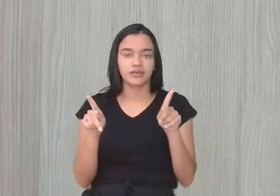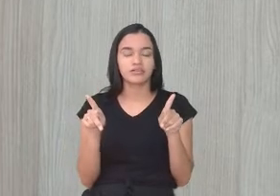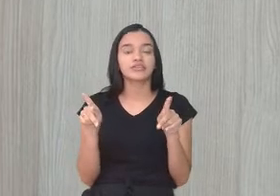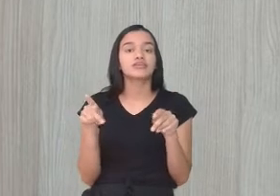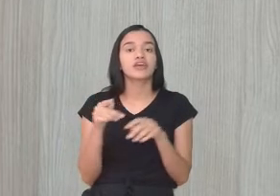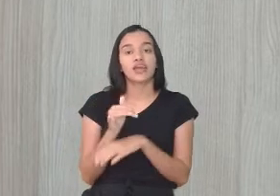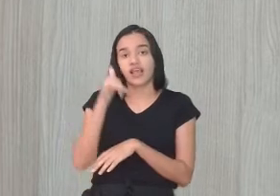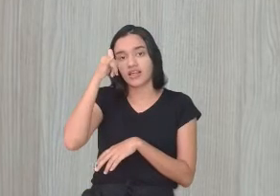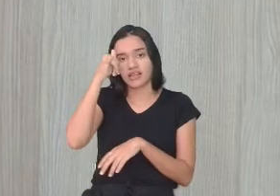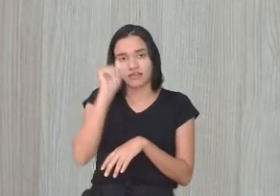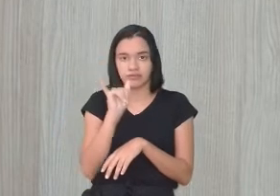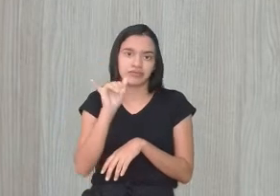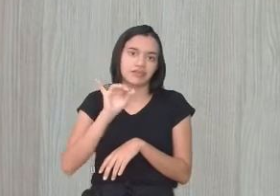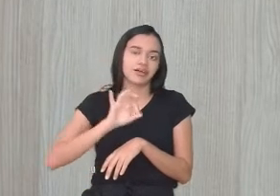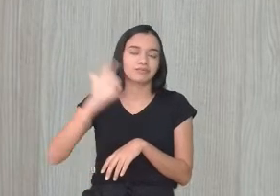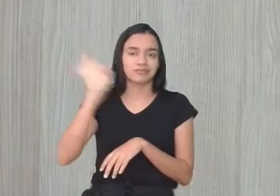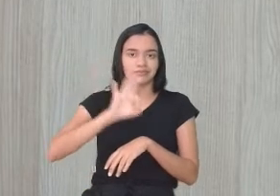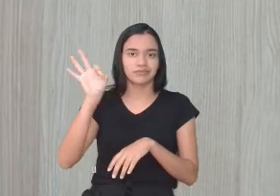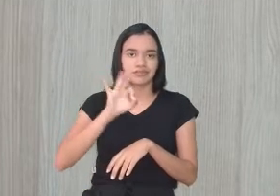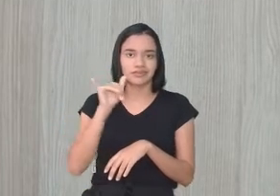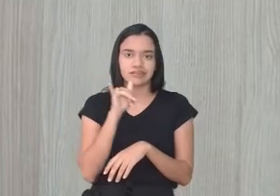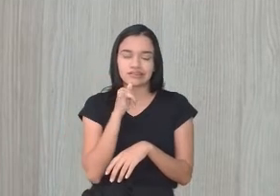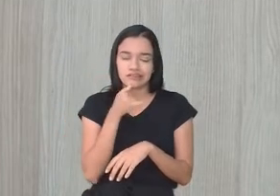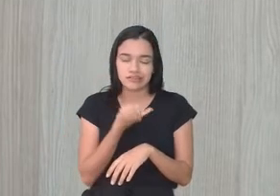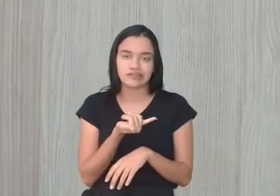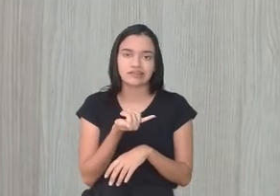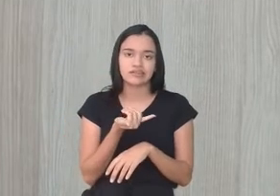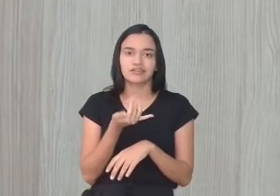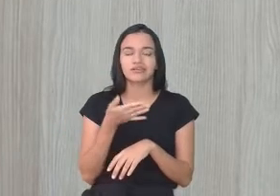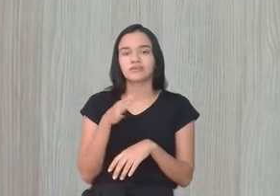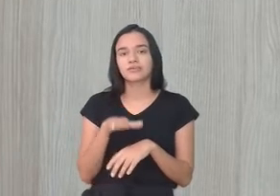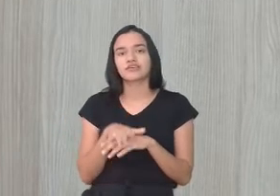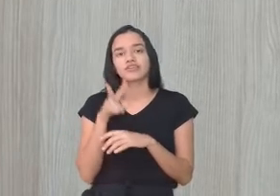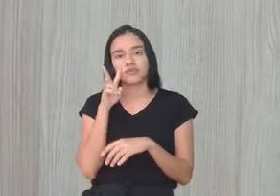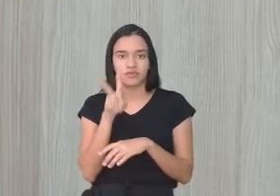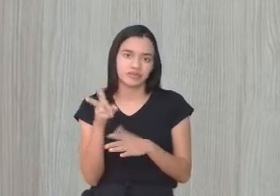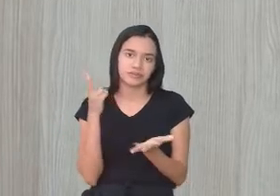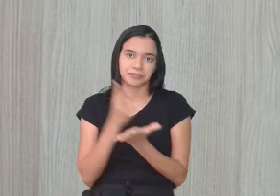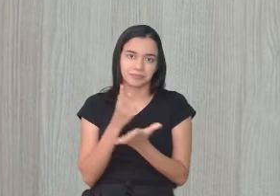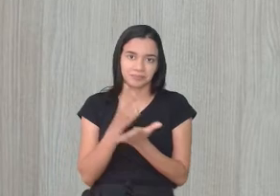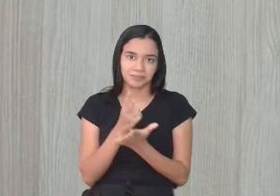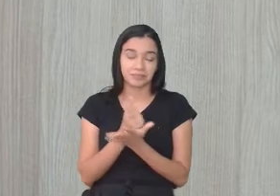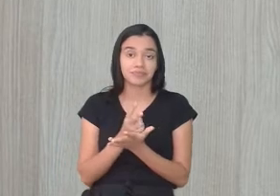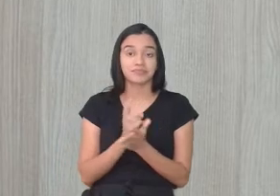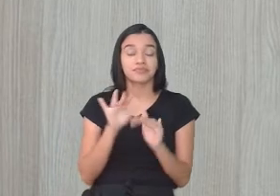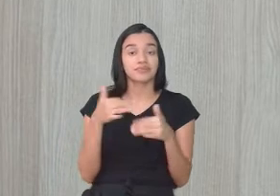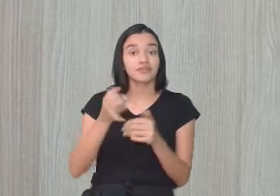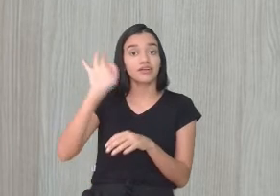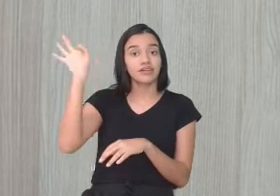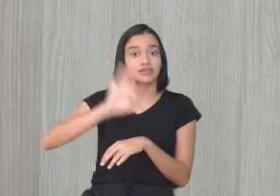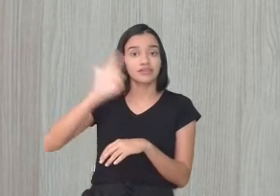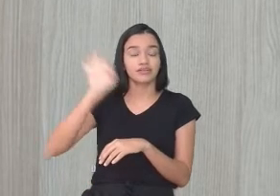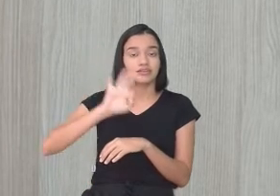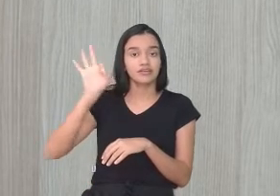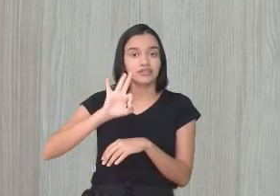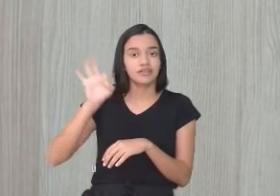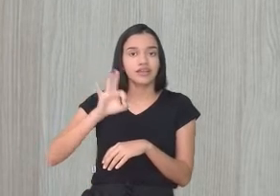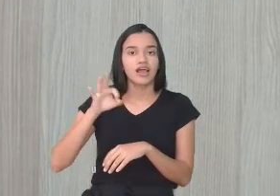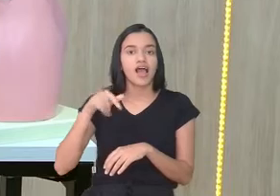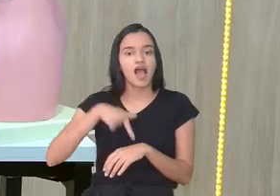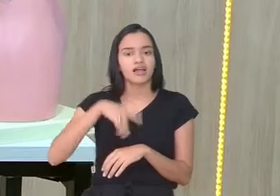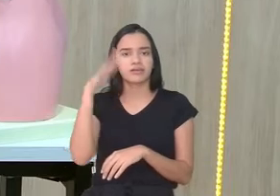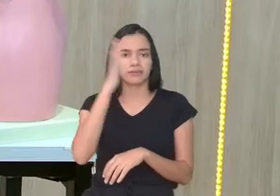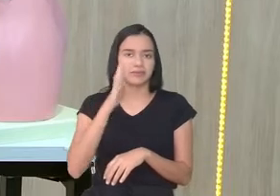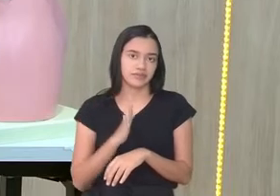chegue a um dado, né, triste, como a gente escuta sempre, né, professora Cláudia? É isso, professora Isabel. E esse dado aí, o Brasil é